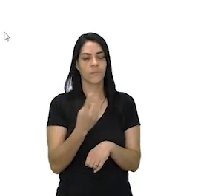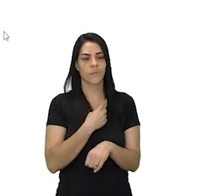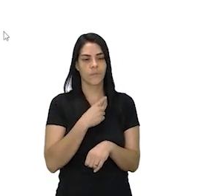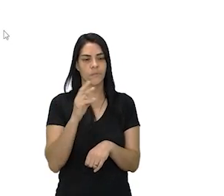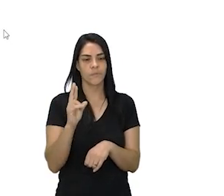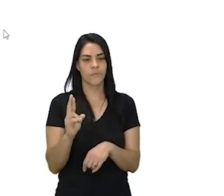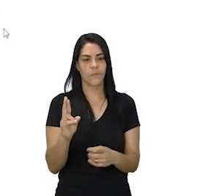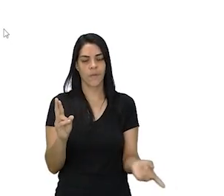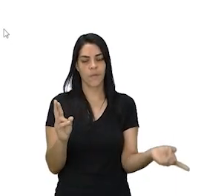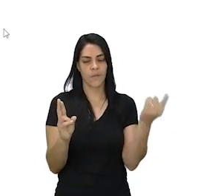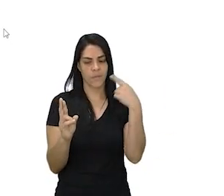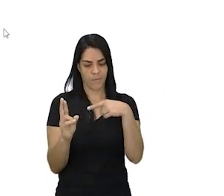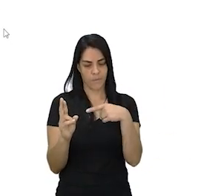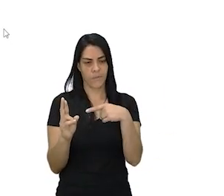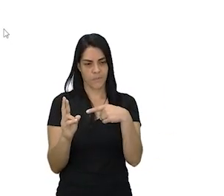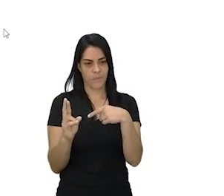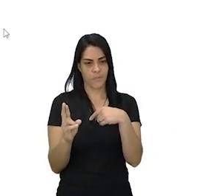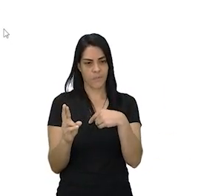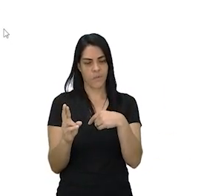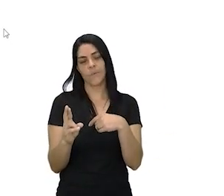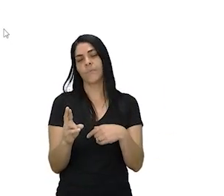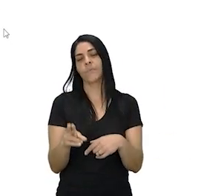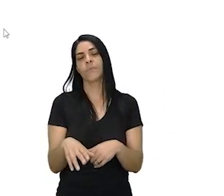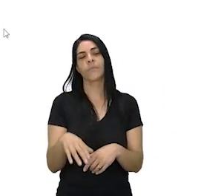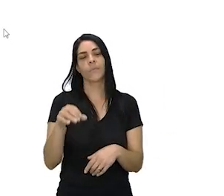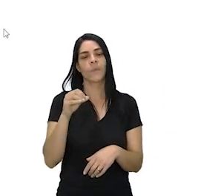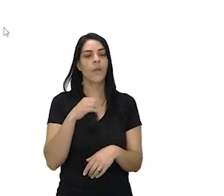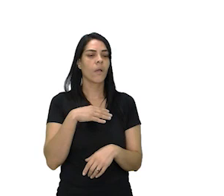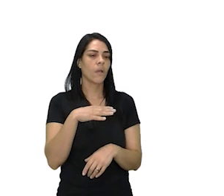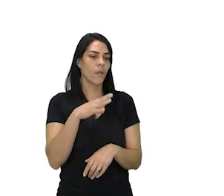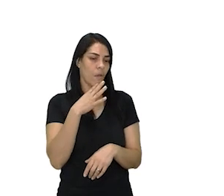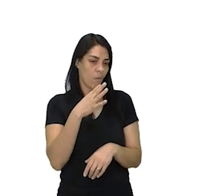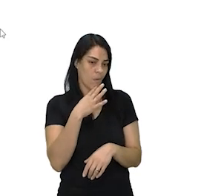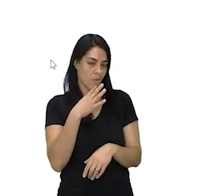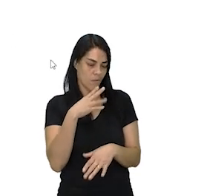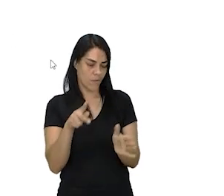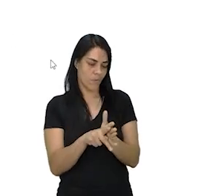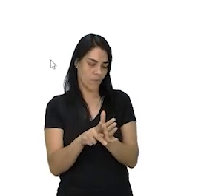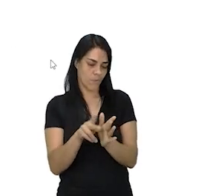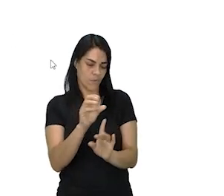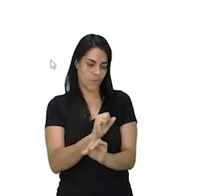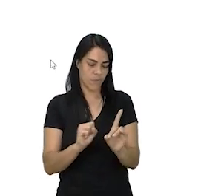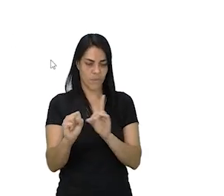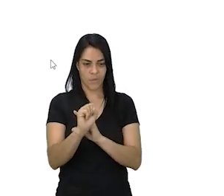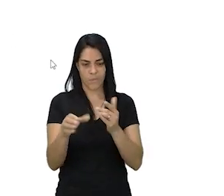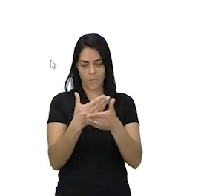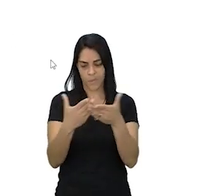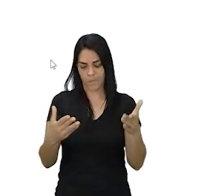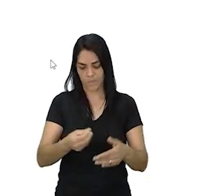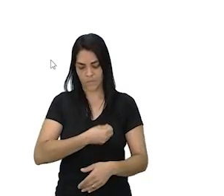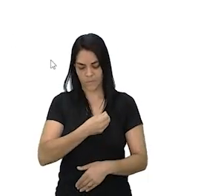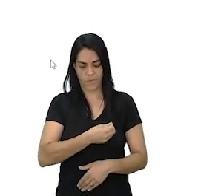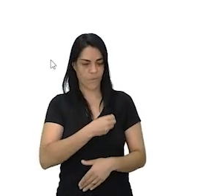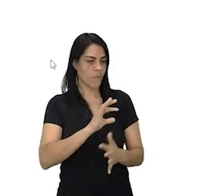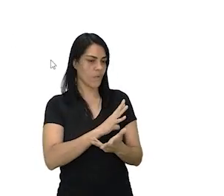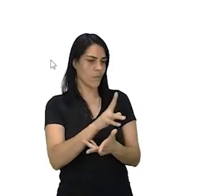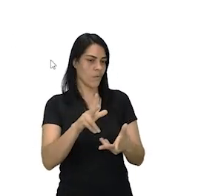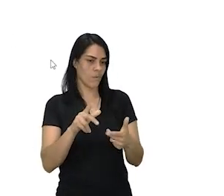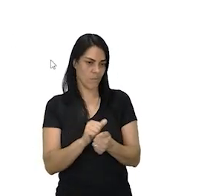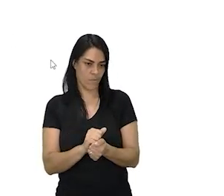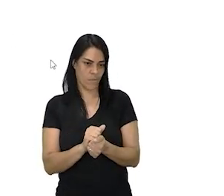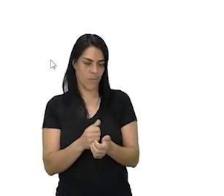do nosso conhecimento social, para a gente se locomover no mundo. A gente não está dizendo aqui só